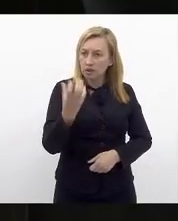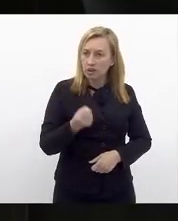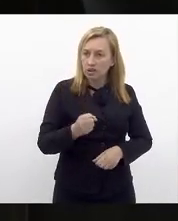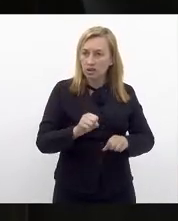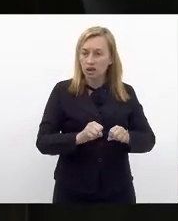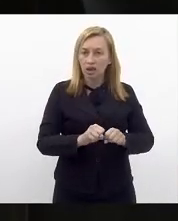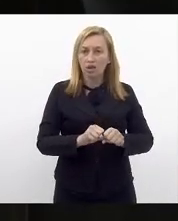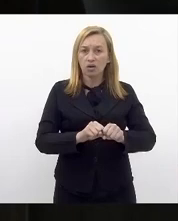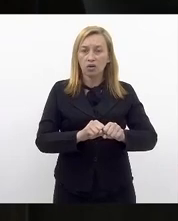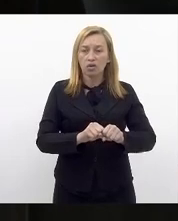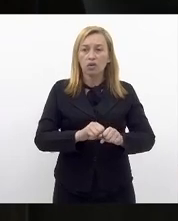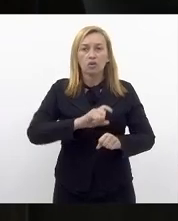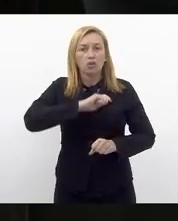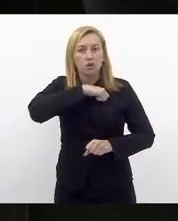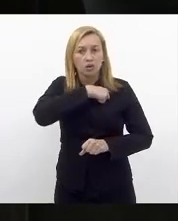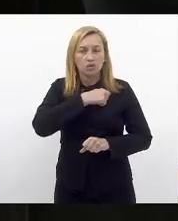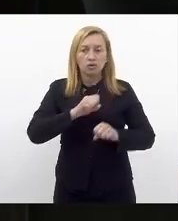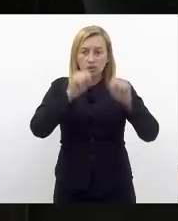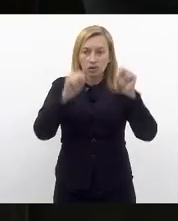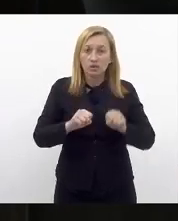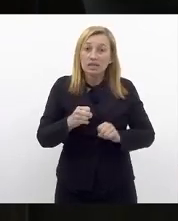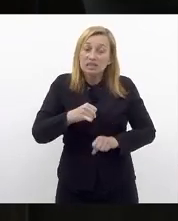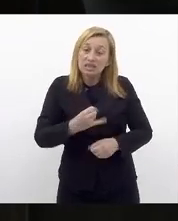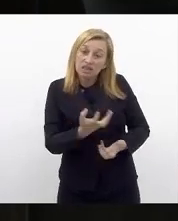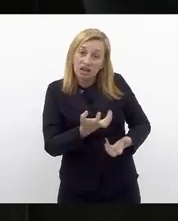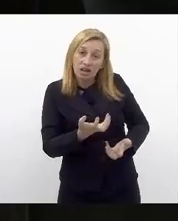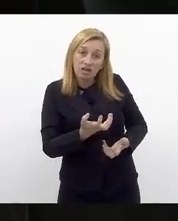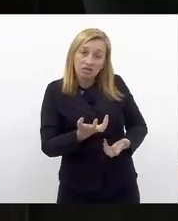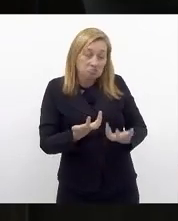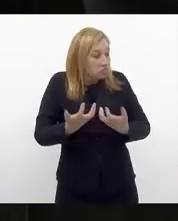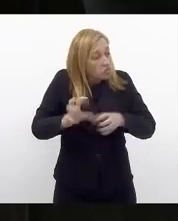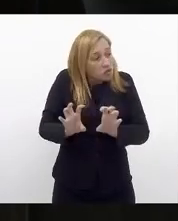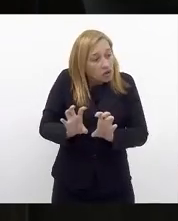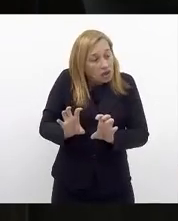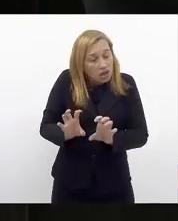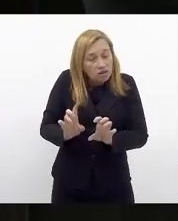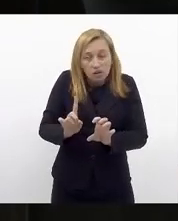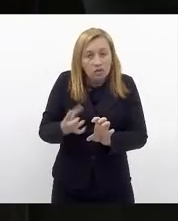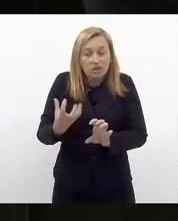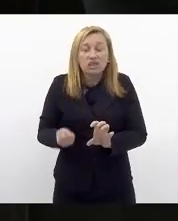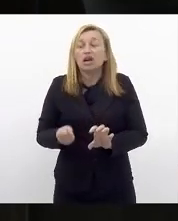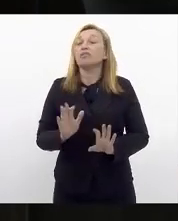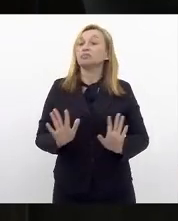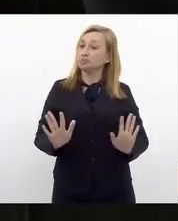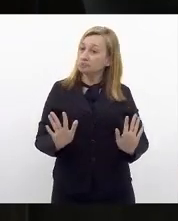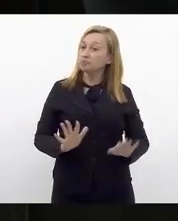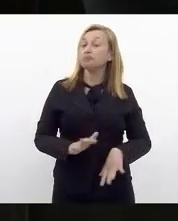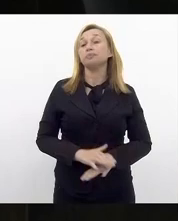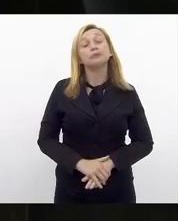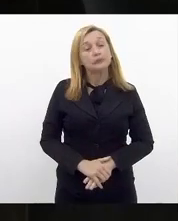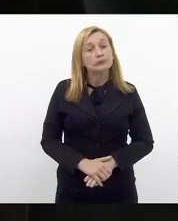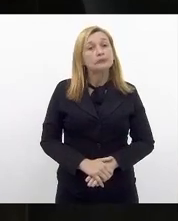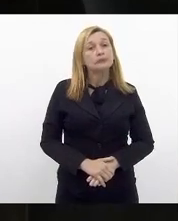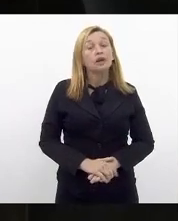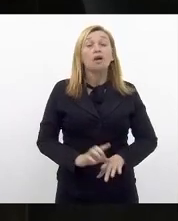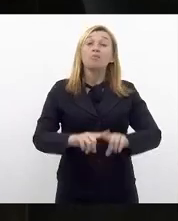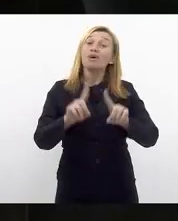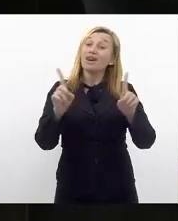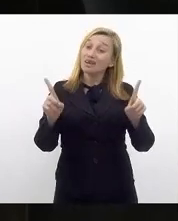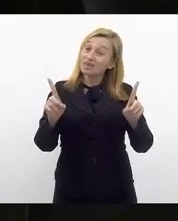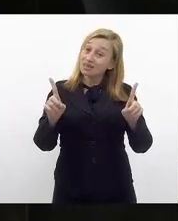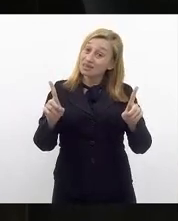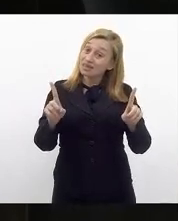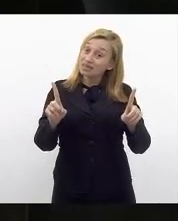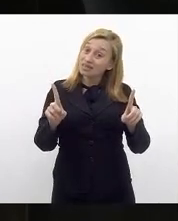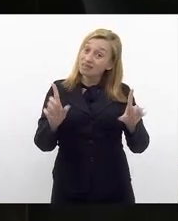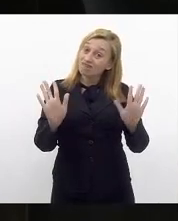regime Se quisermos se não quisermos nós não vamos aderir e mais